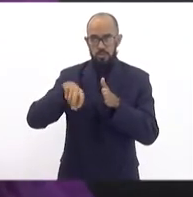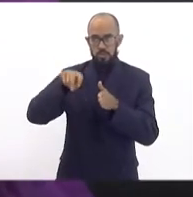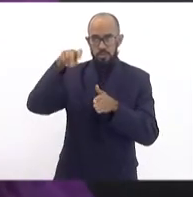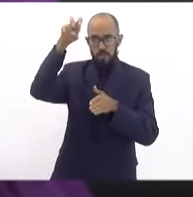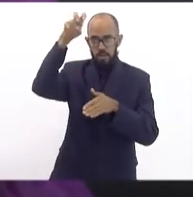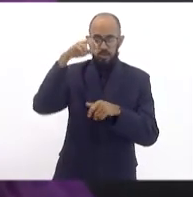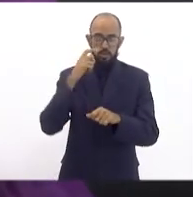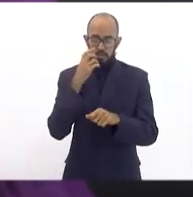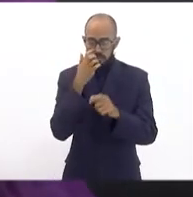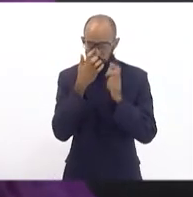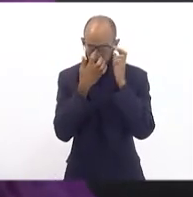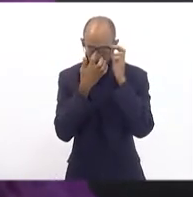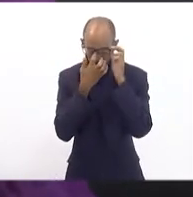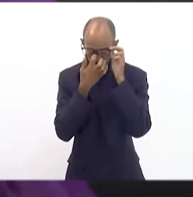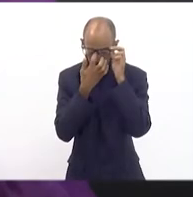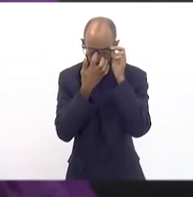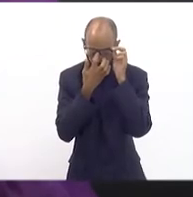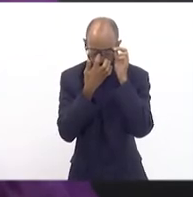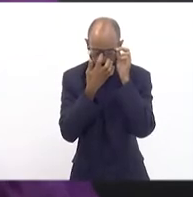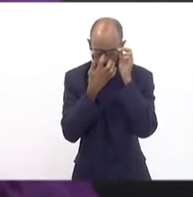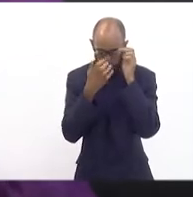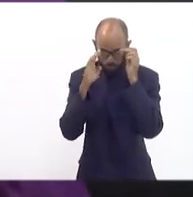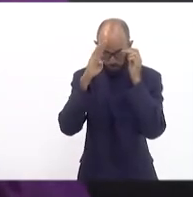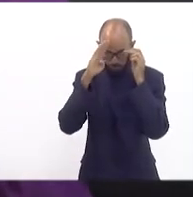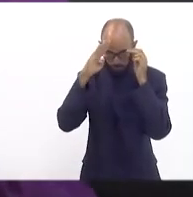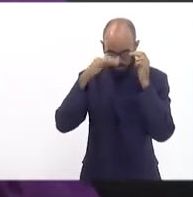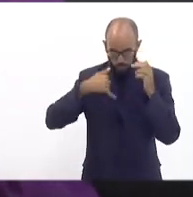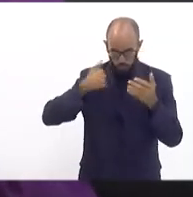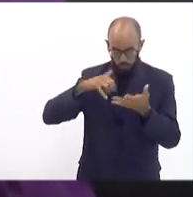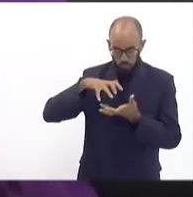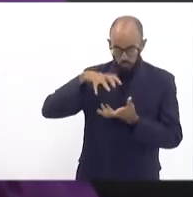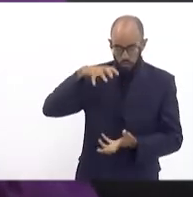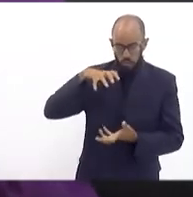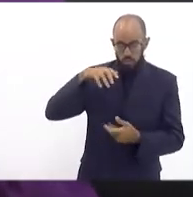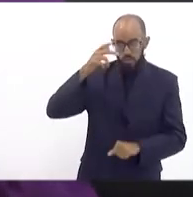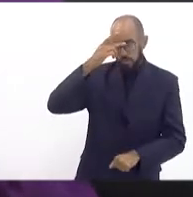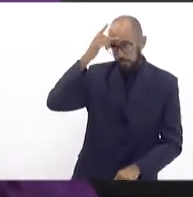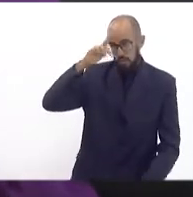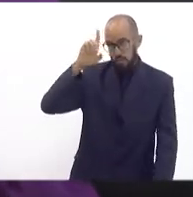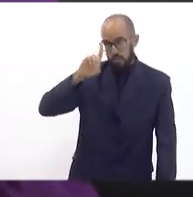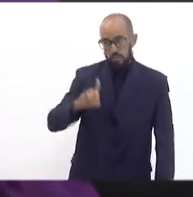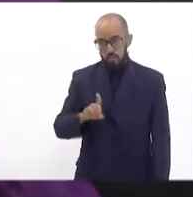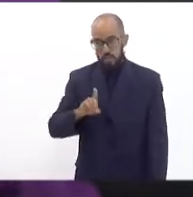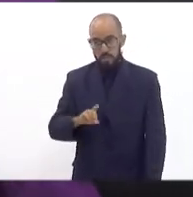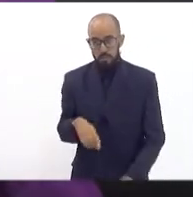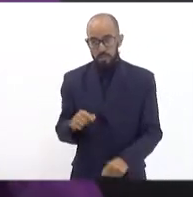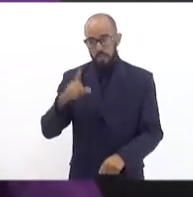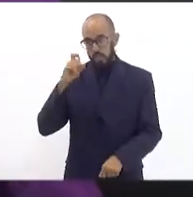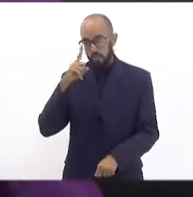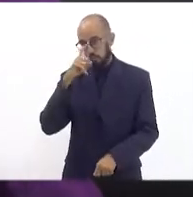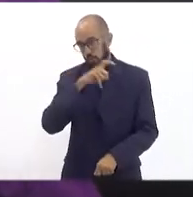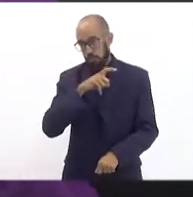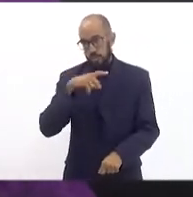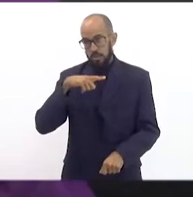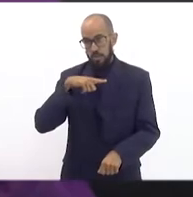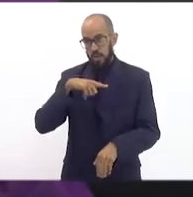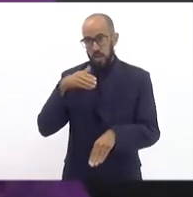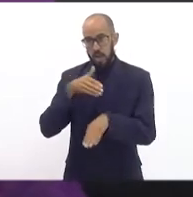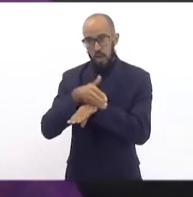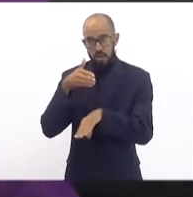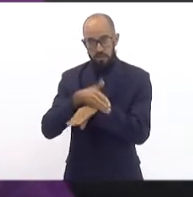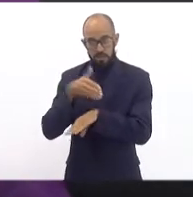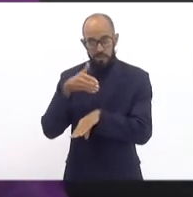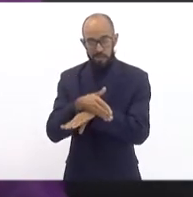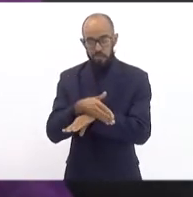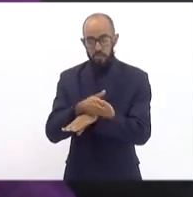a população, principalmente os idosos e as pessoas que têm deficiência física, têm dificuldade de ter acesso à